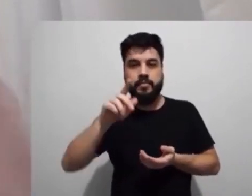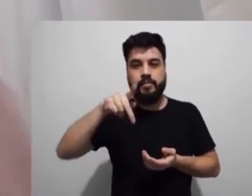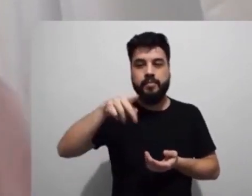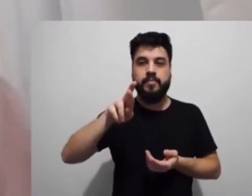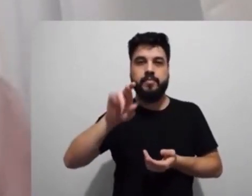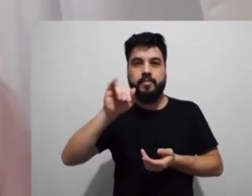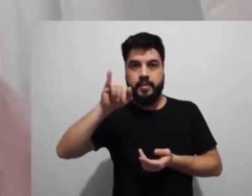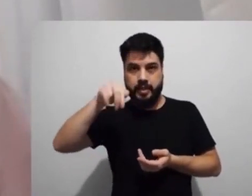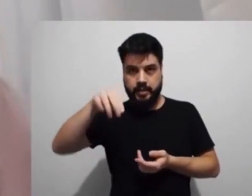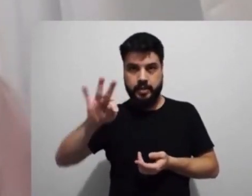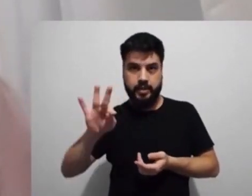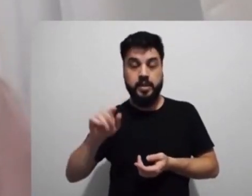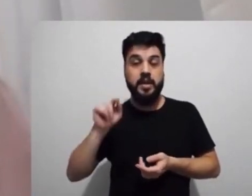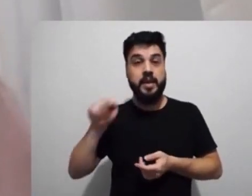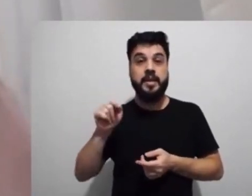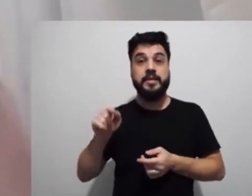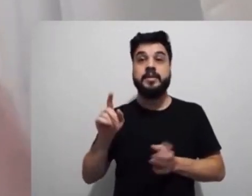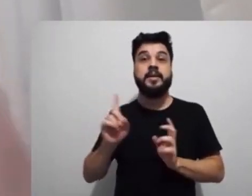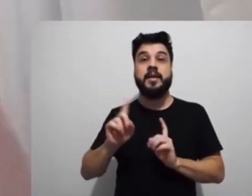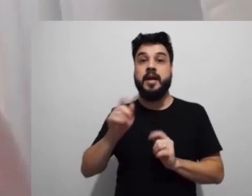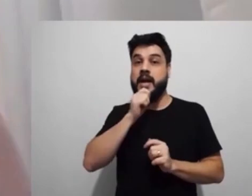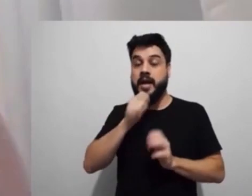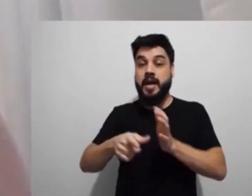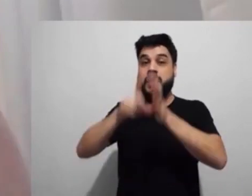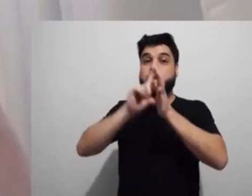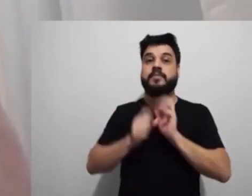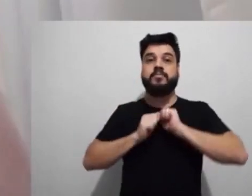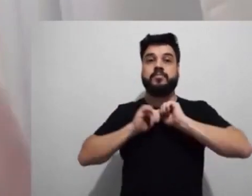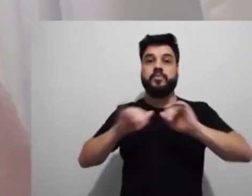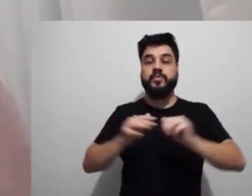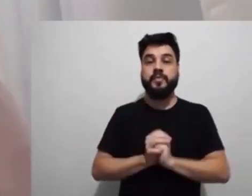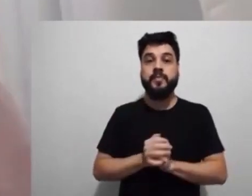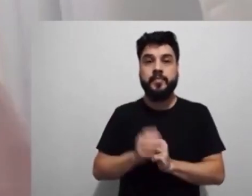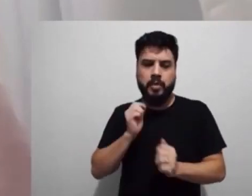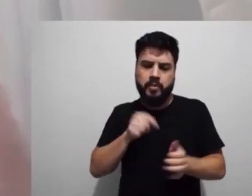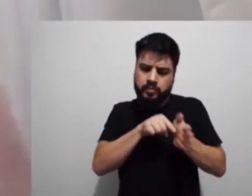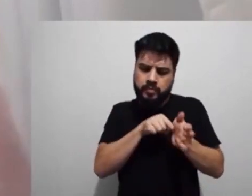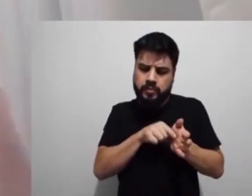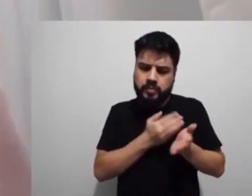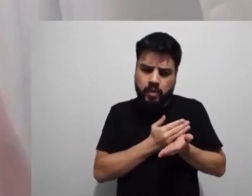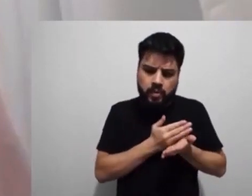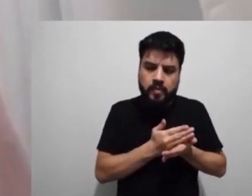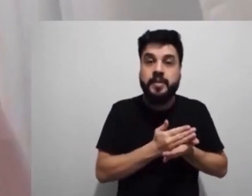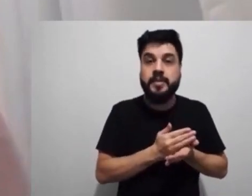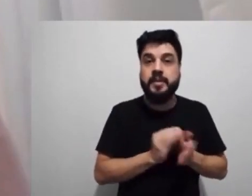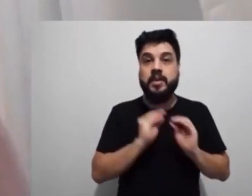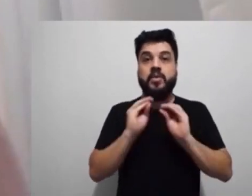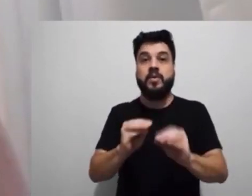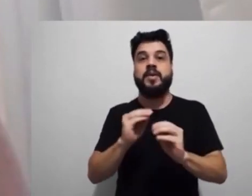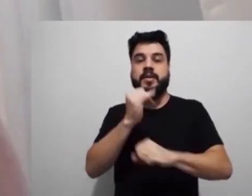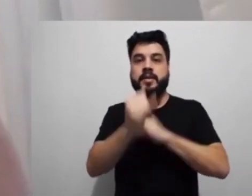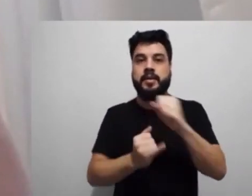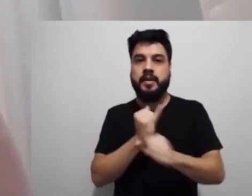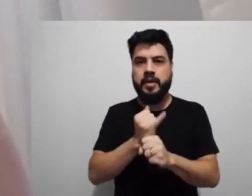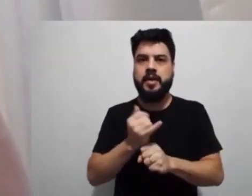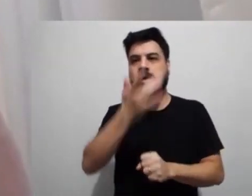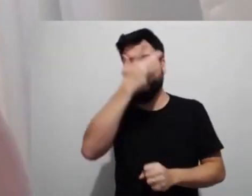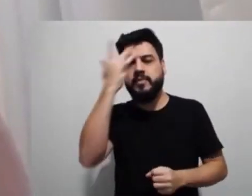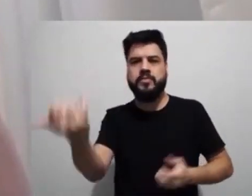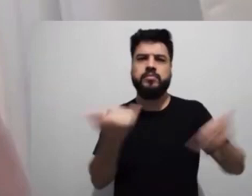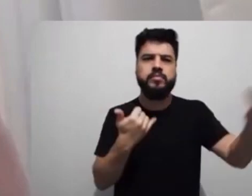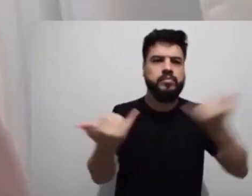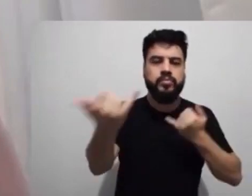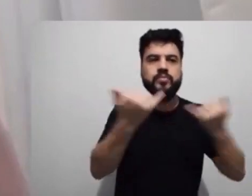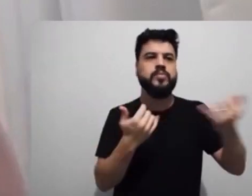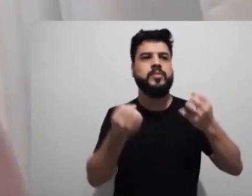mídia, artigos científicos que são publicados chamado pré-print, ou seja, antes da publicação. É algo bom, ou seja, eu posso fazer um artigo aqui,